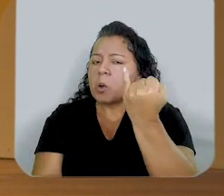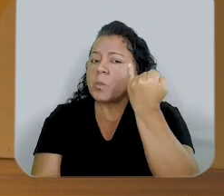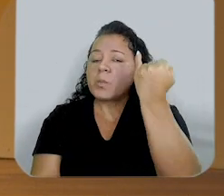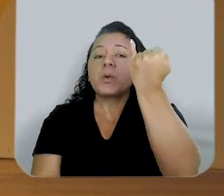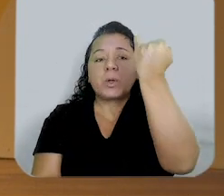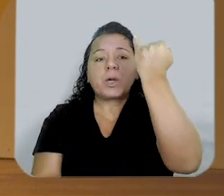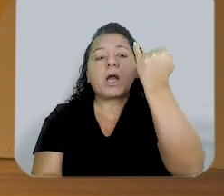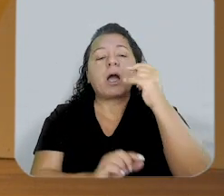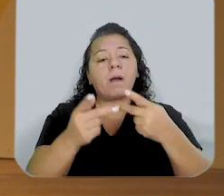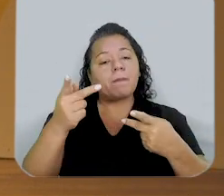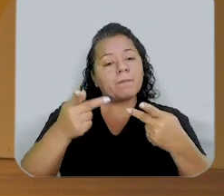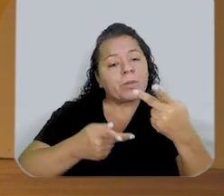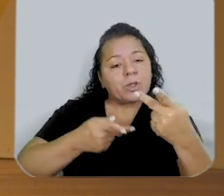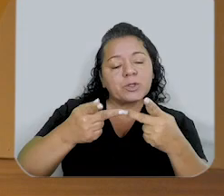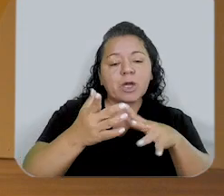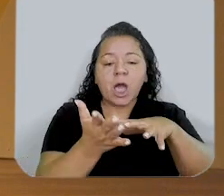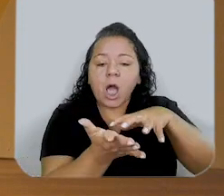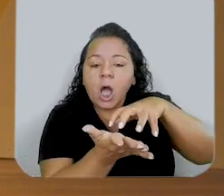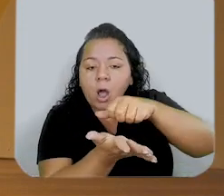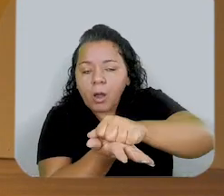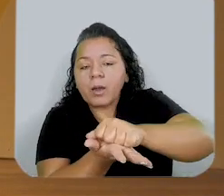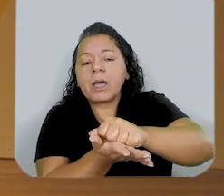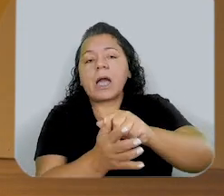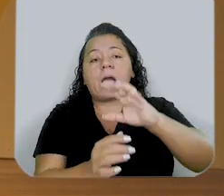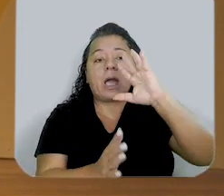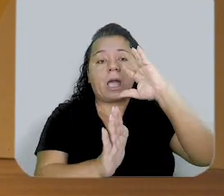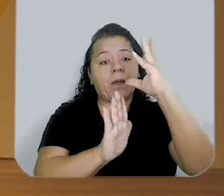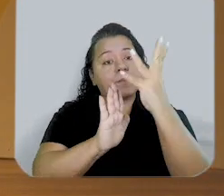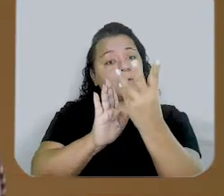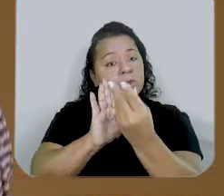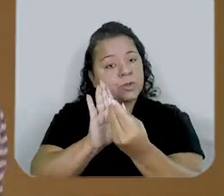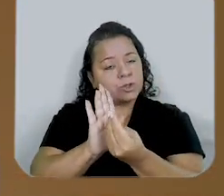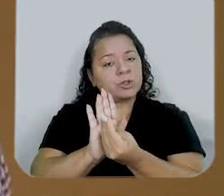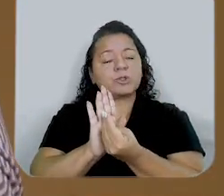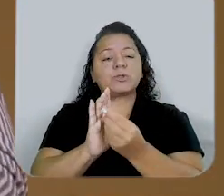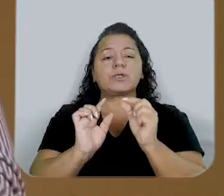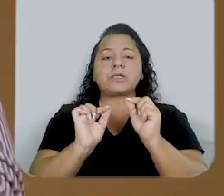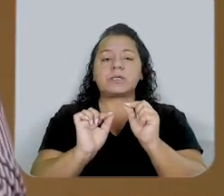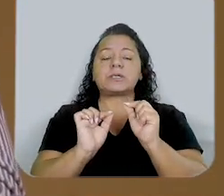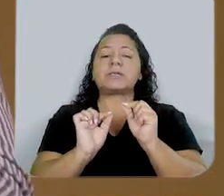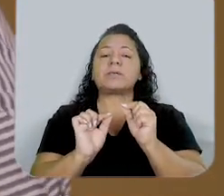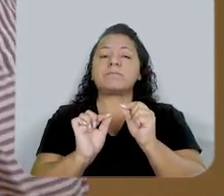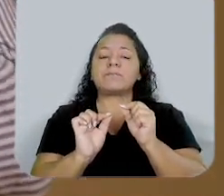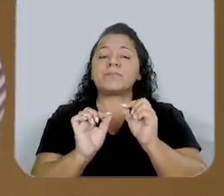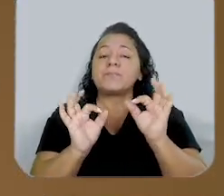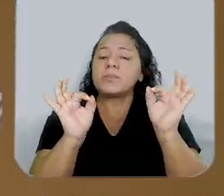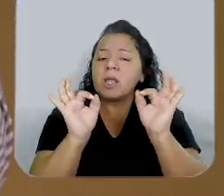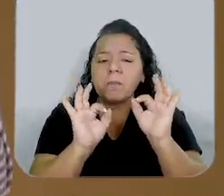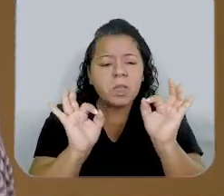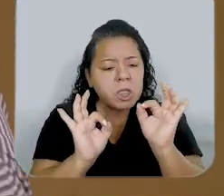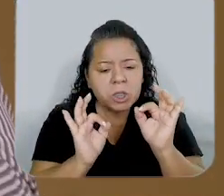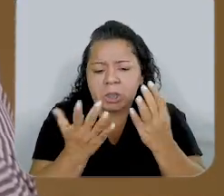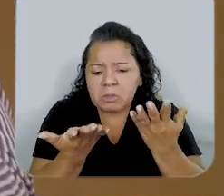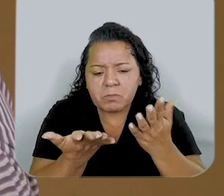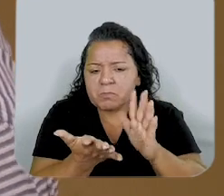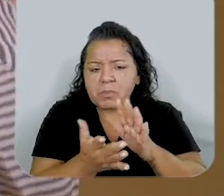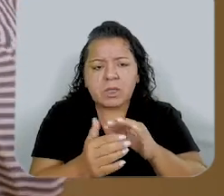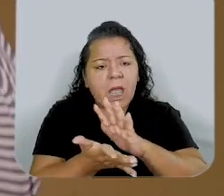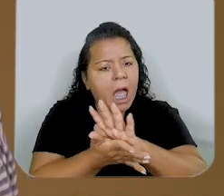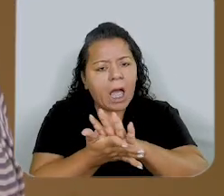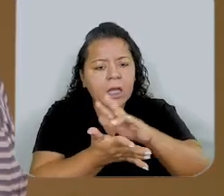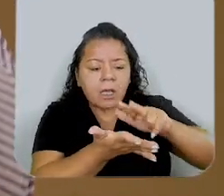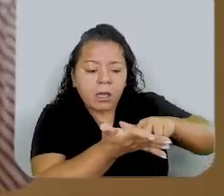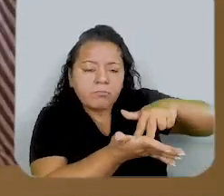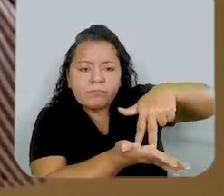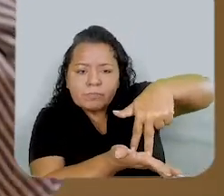esse projeto de ocupação da Amazônia não indígena pudesse dar certo. Sem a participação do indígena, seria praticamente impossível, porque